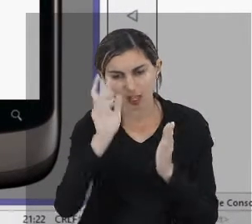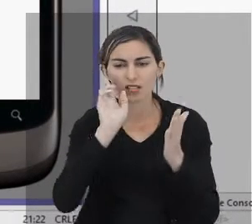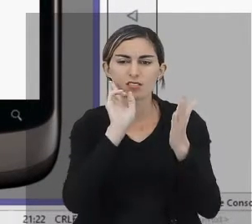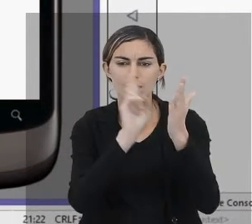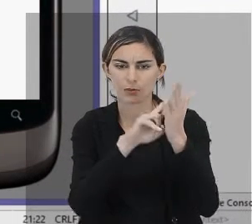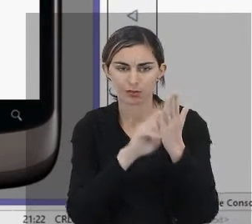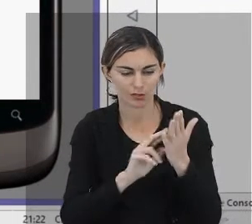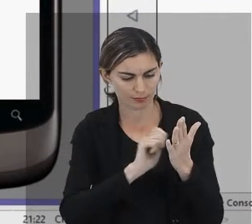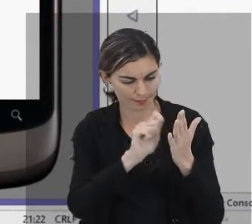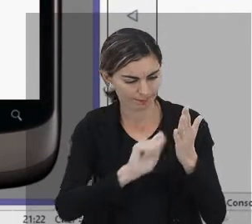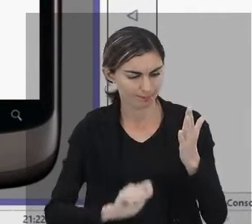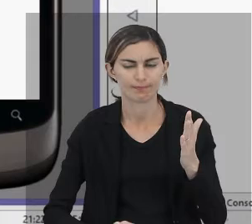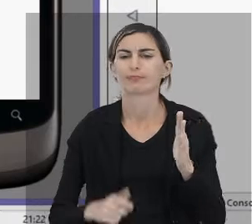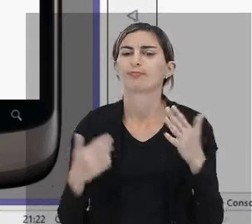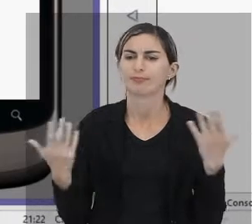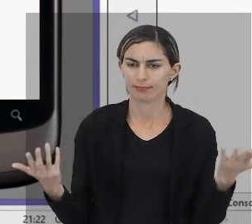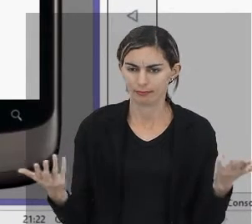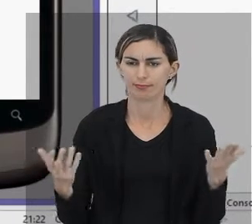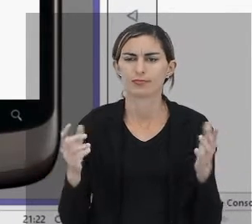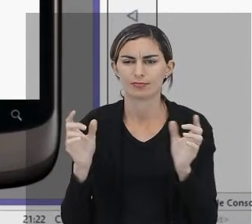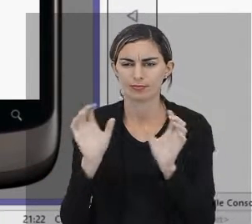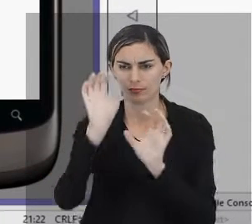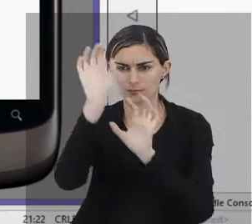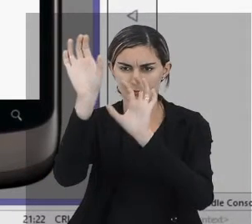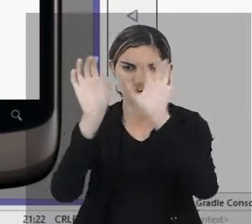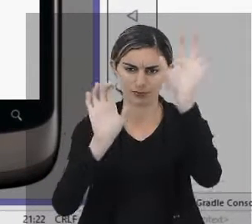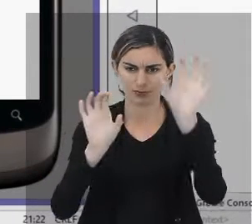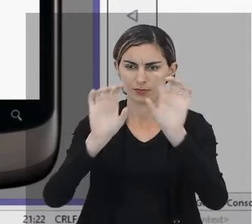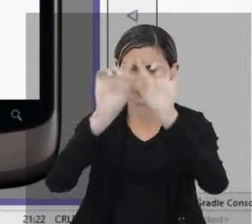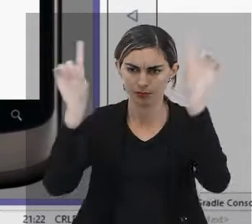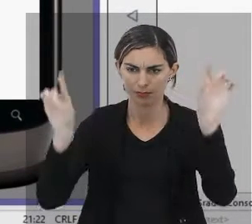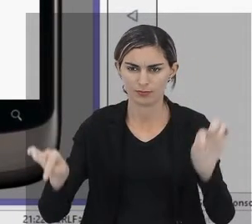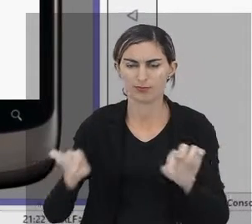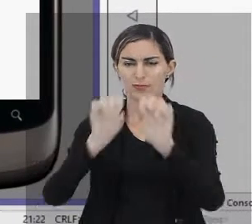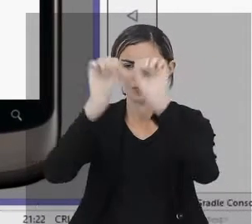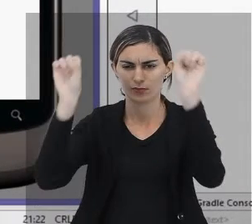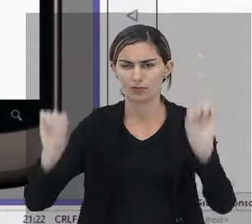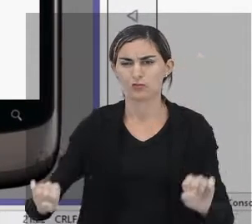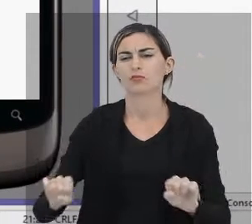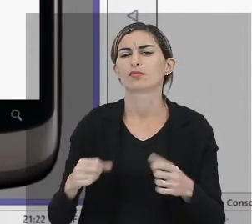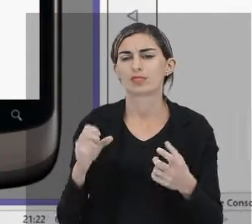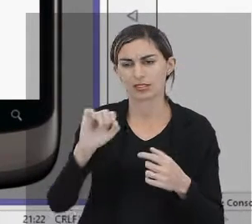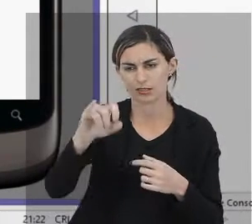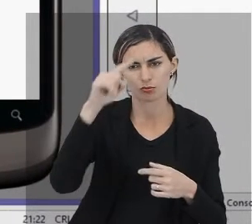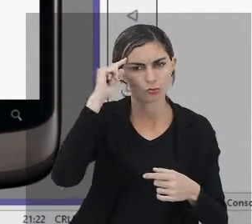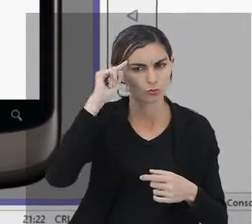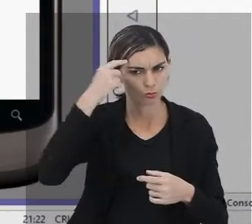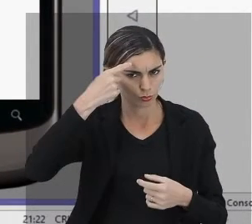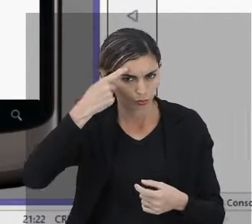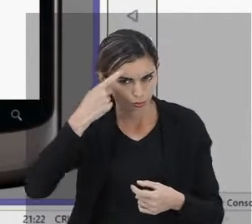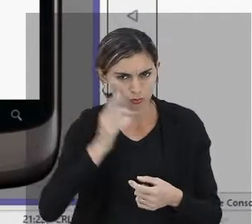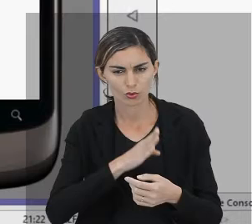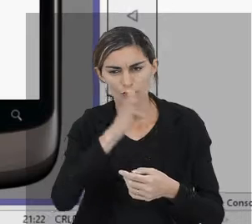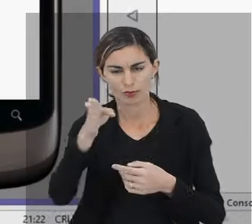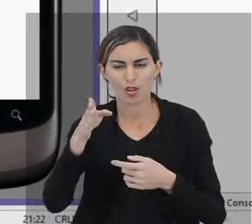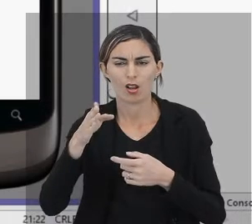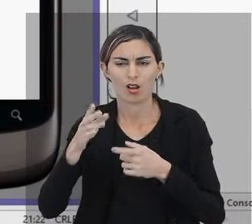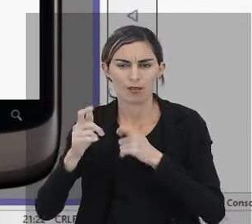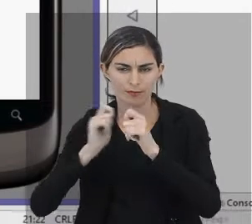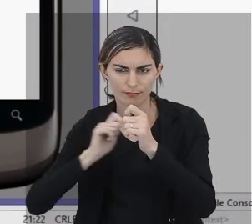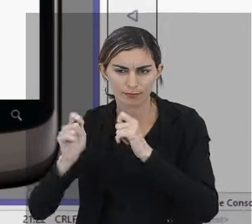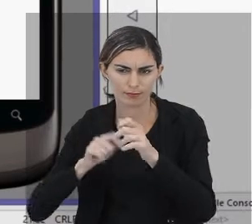utilizando essas pequenas peças que são essas estruturas. Então, se tiver alguma dúvida, vá no